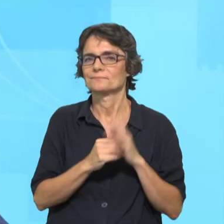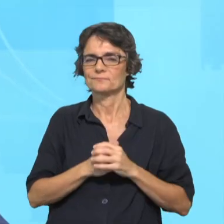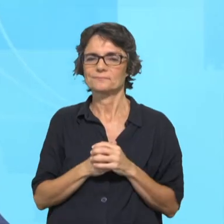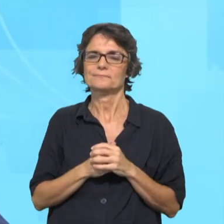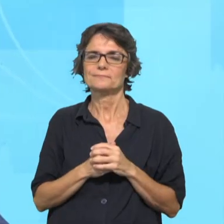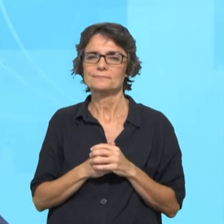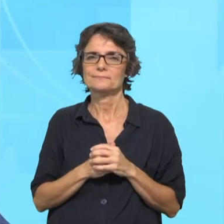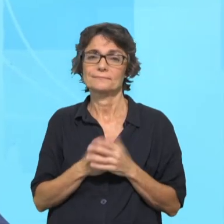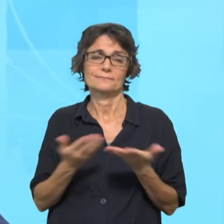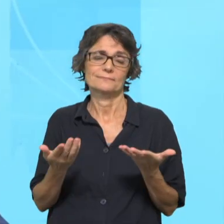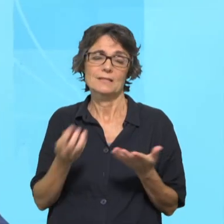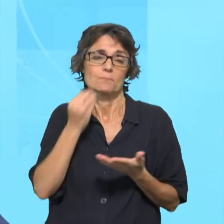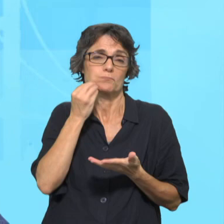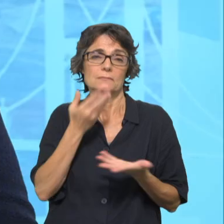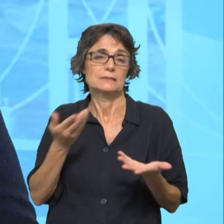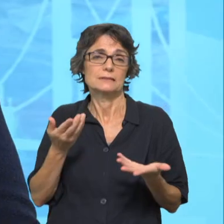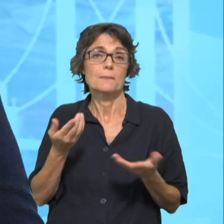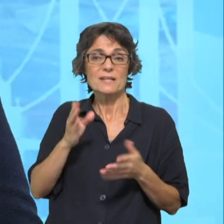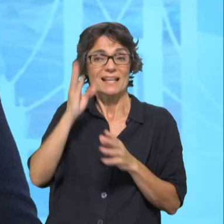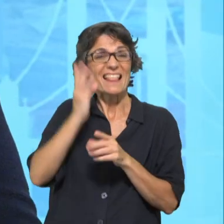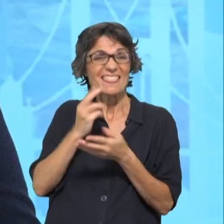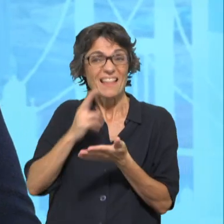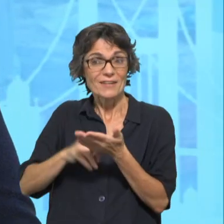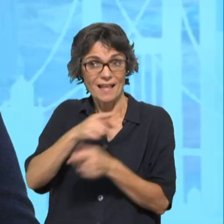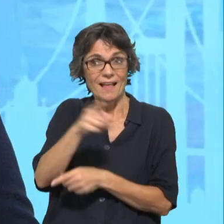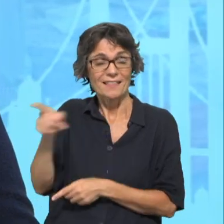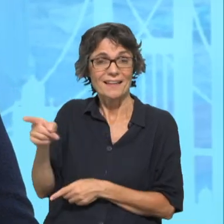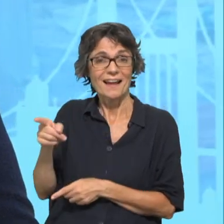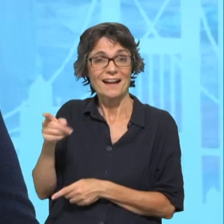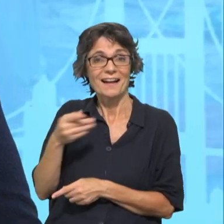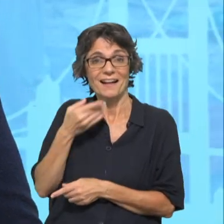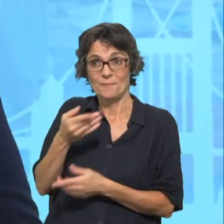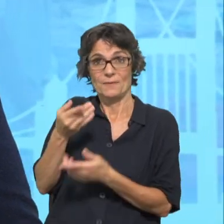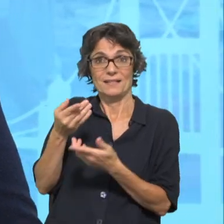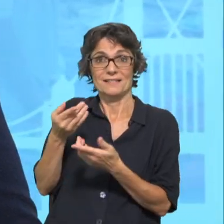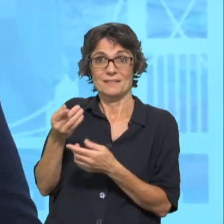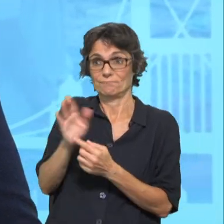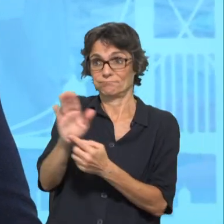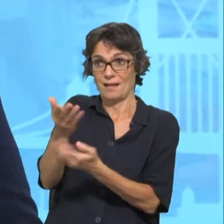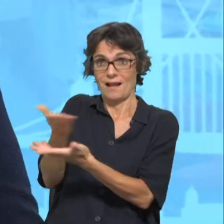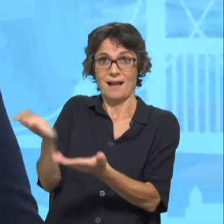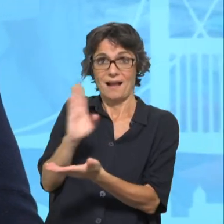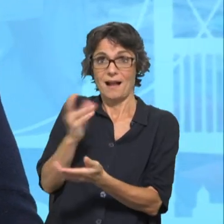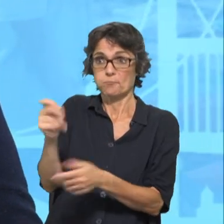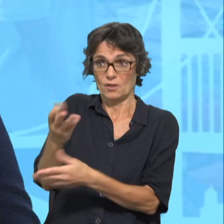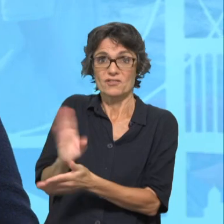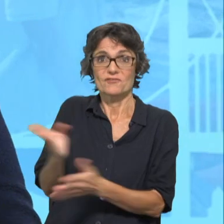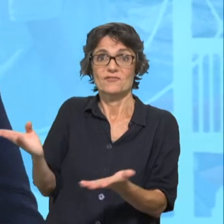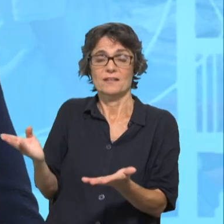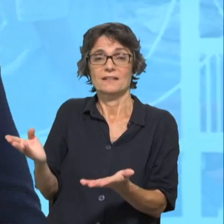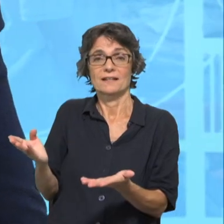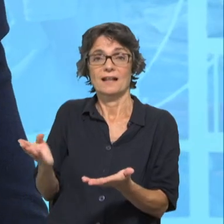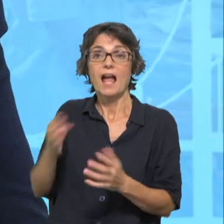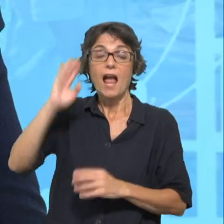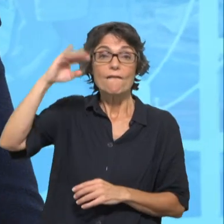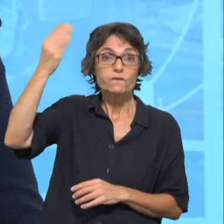objetivo a essas experiências que já existem. Penso que haverá muitas mais e no futuro eu tenho